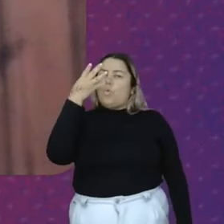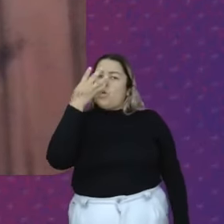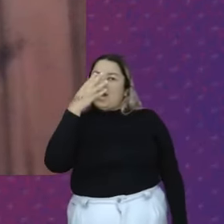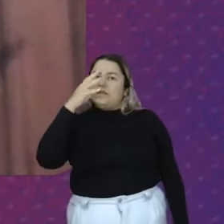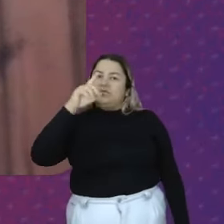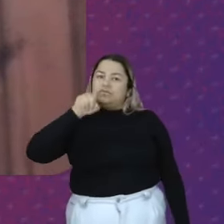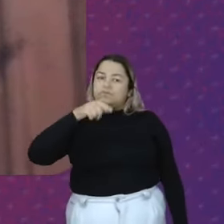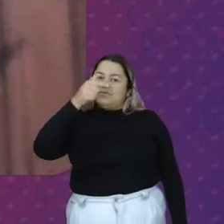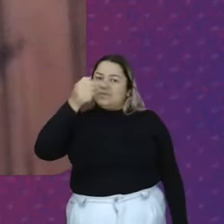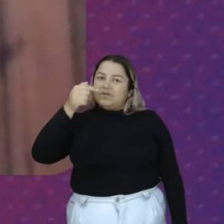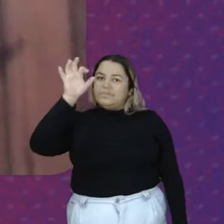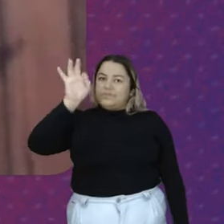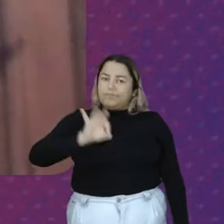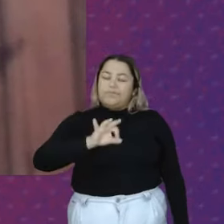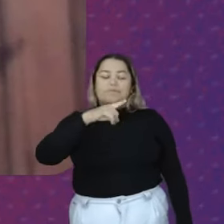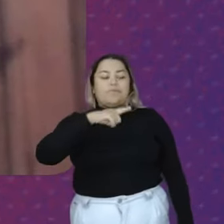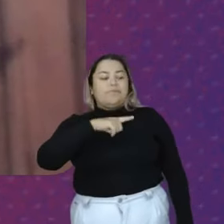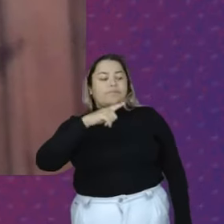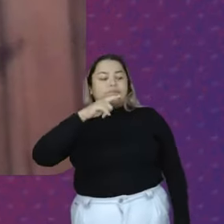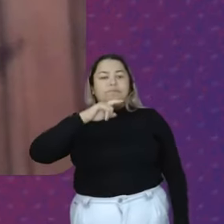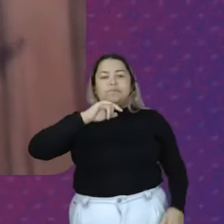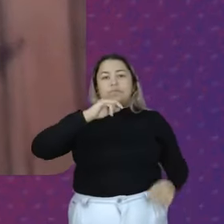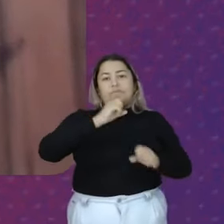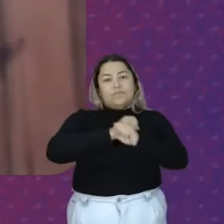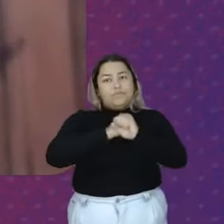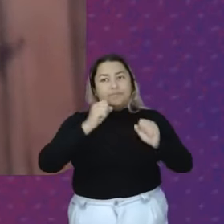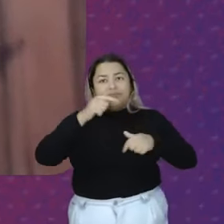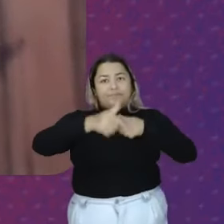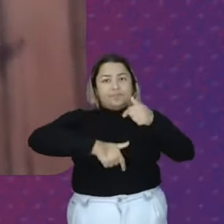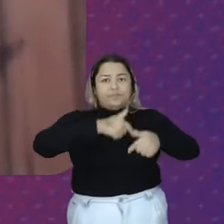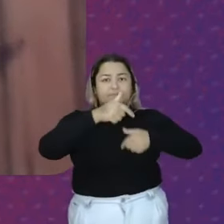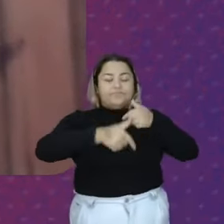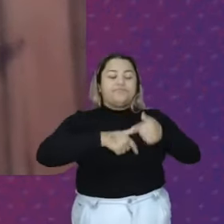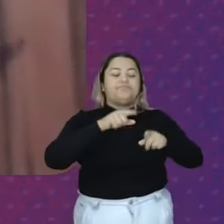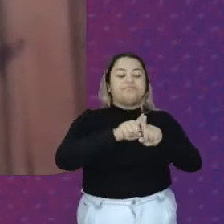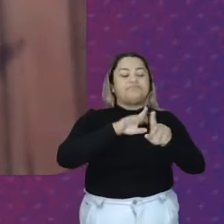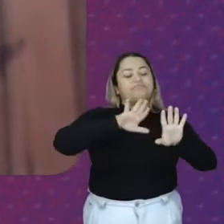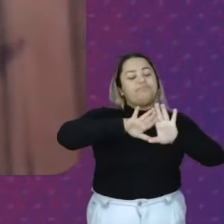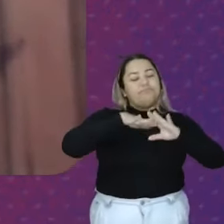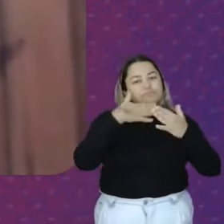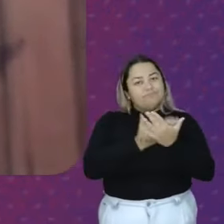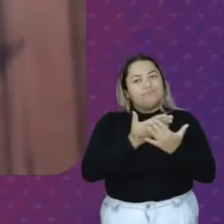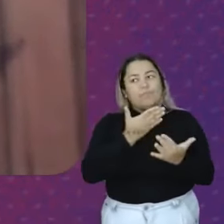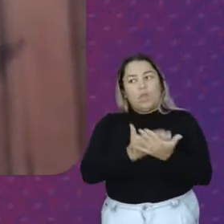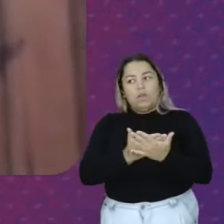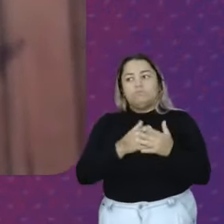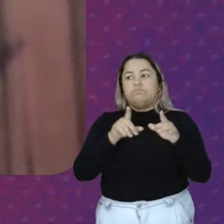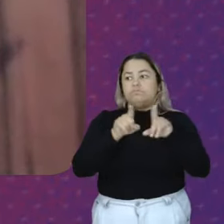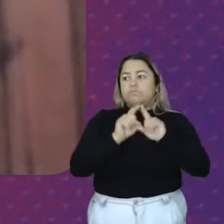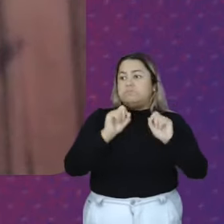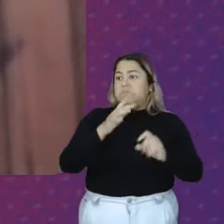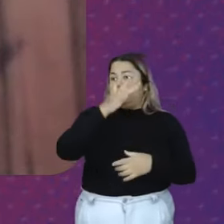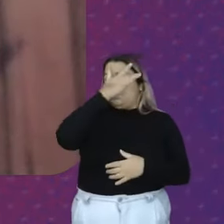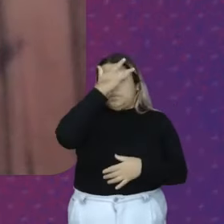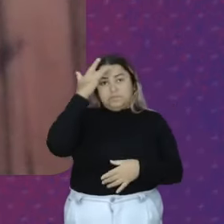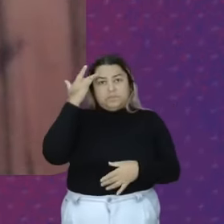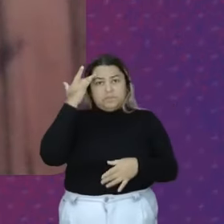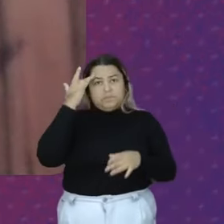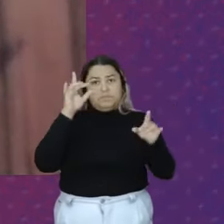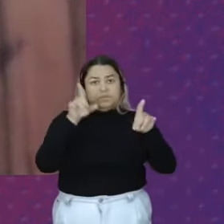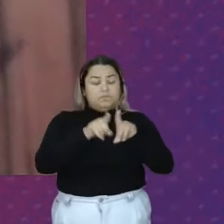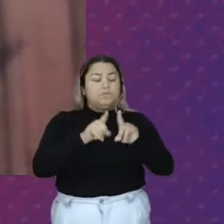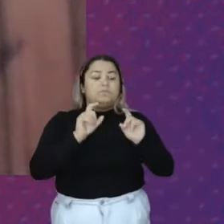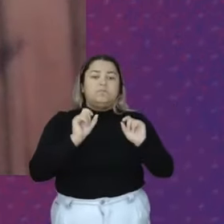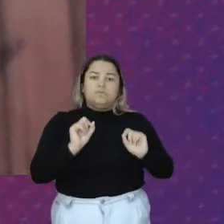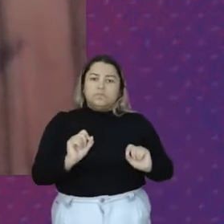4,7 tem chance de trabalhar a escolaridade baixa por exemplo uma pessoa que não conseguiu concluir Seu